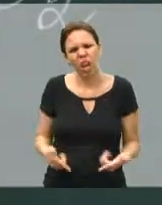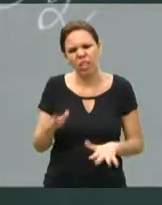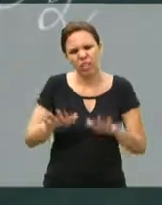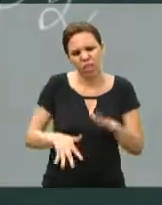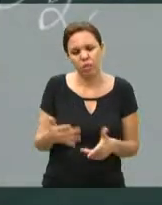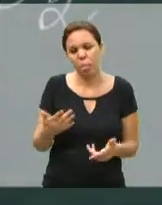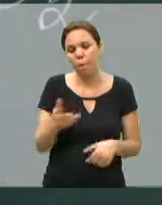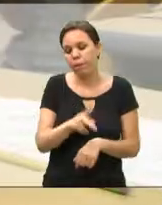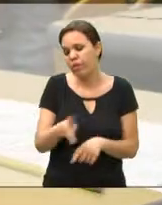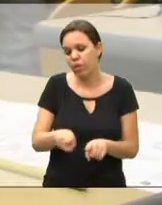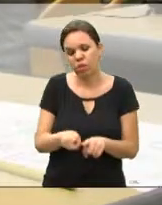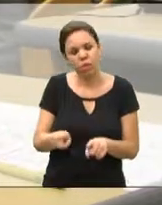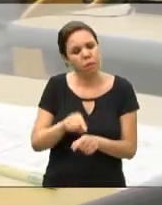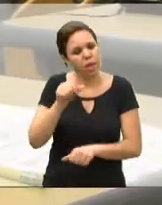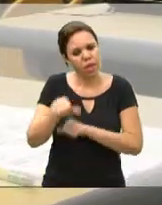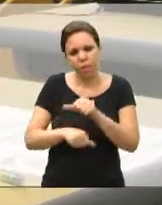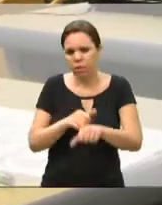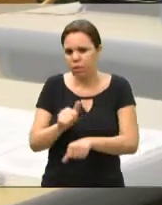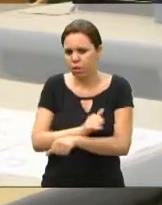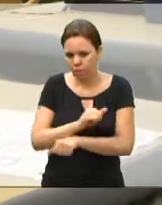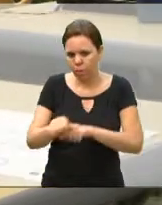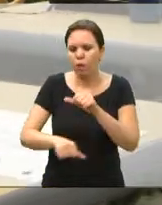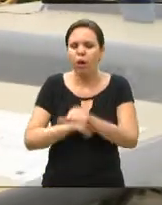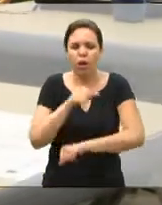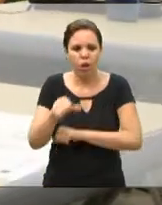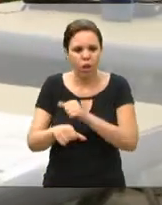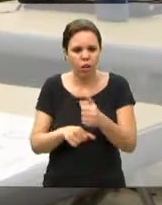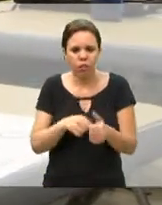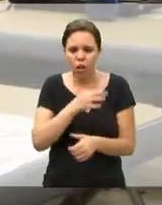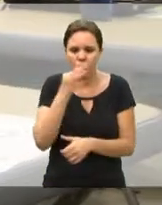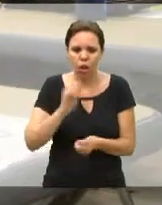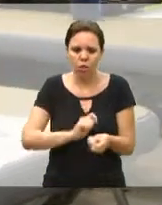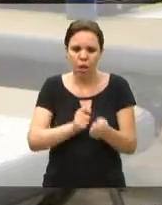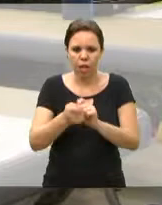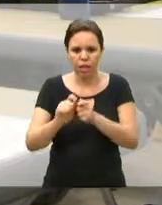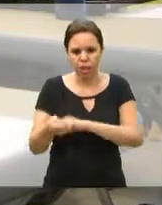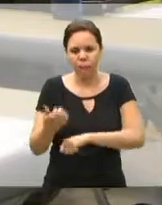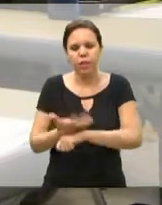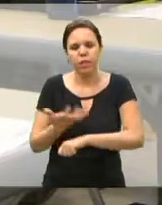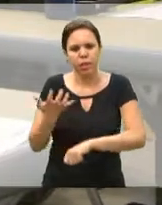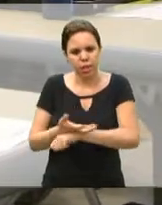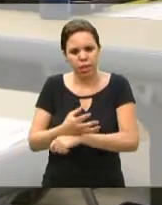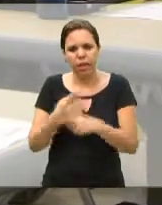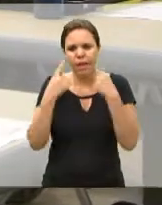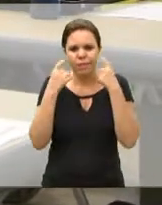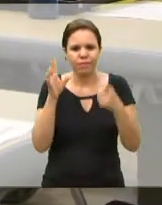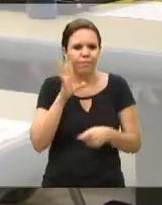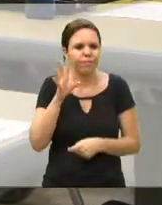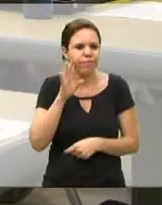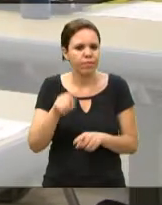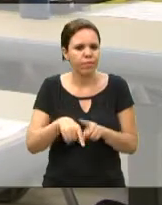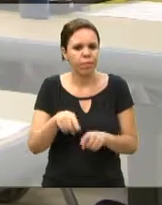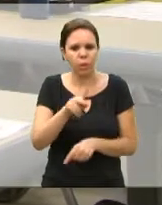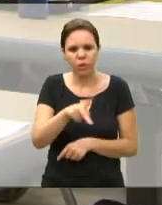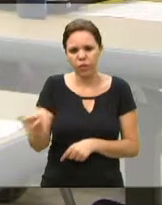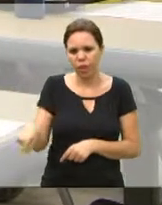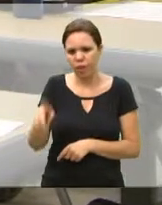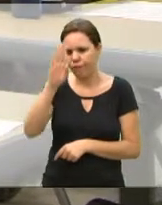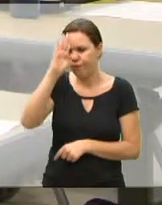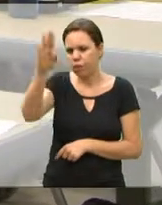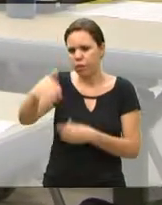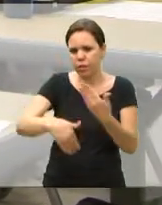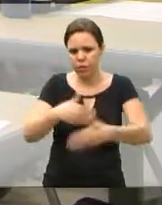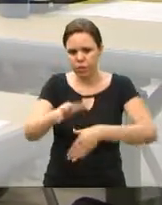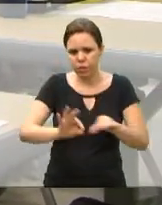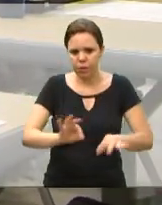direito. Às vezes o professor, ele consegue tornar uma matéria que o aluno não gosta numa matéria interessante. O professor, ele é peça fundamental no processo